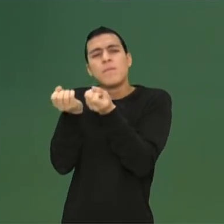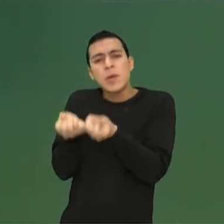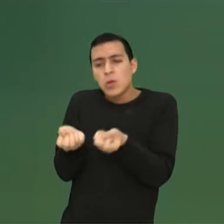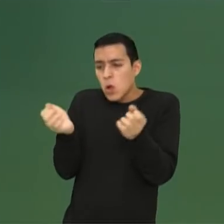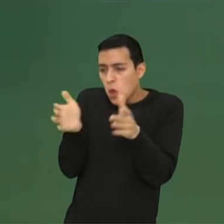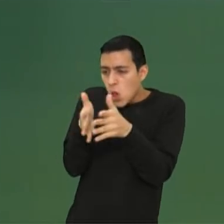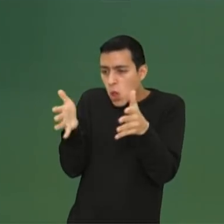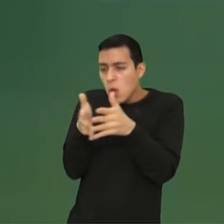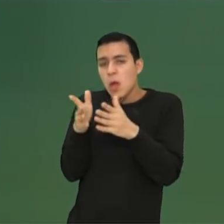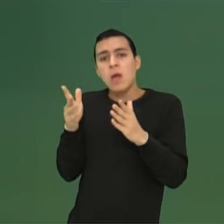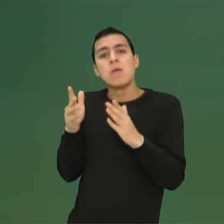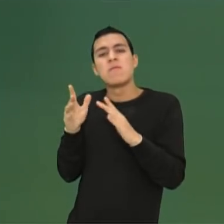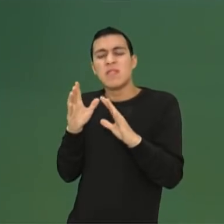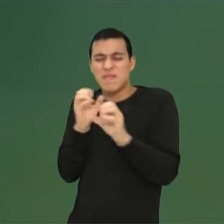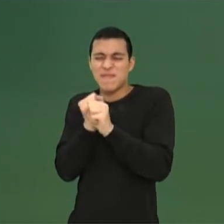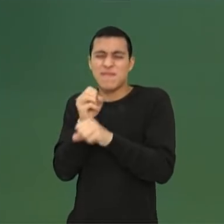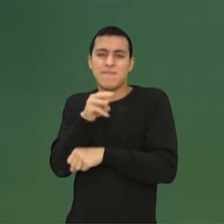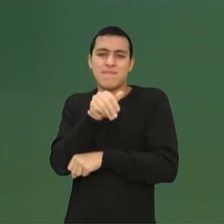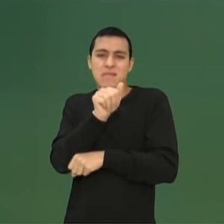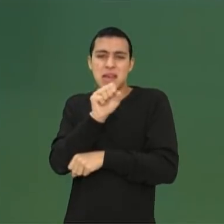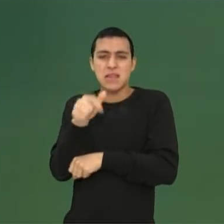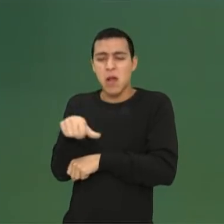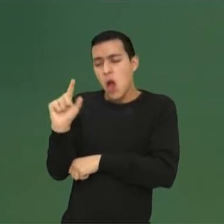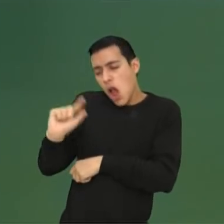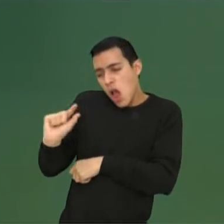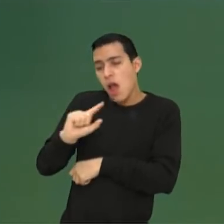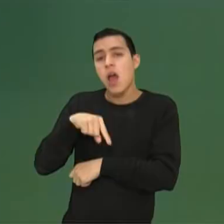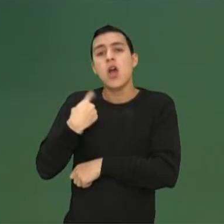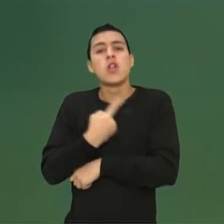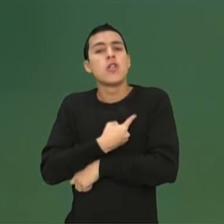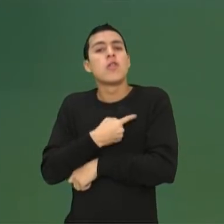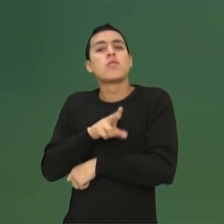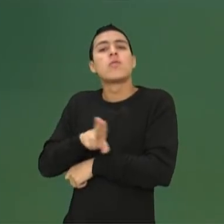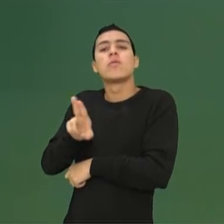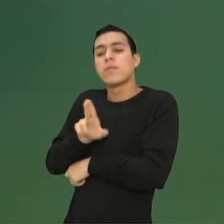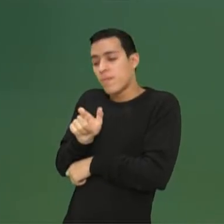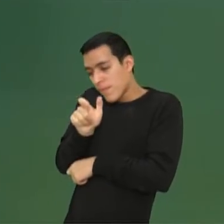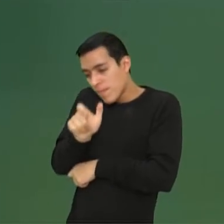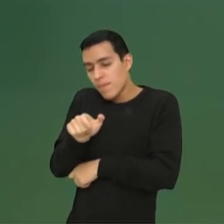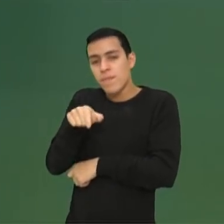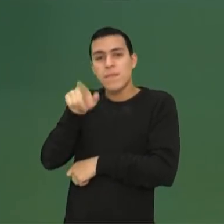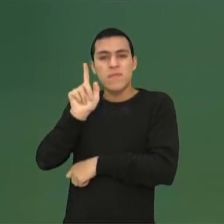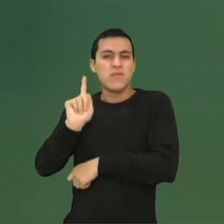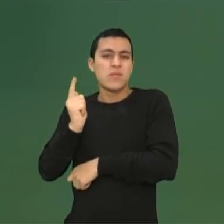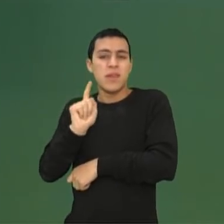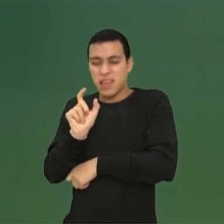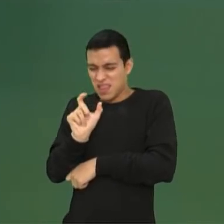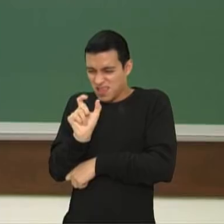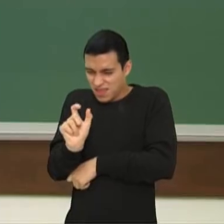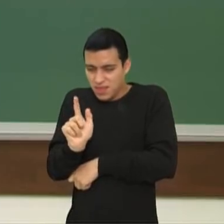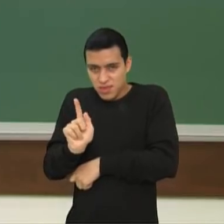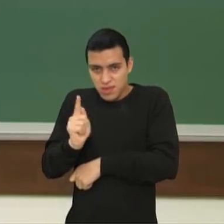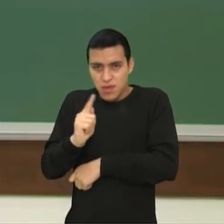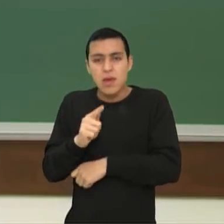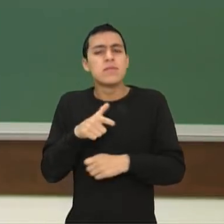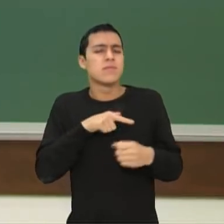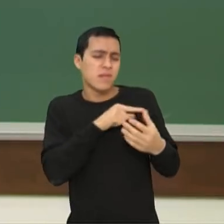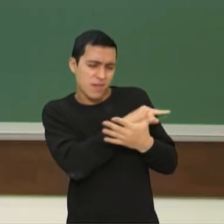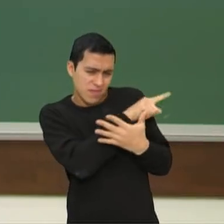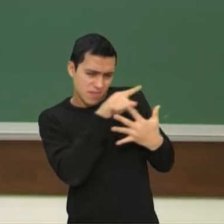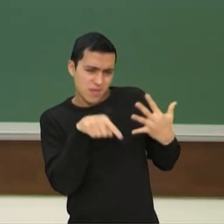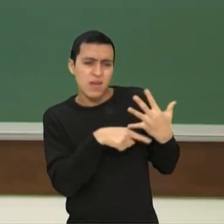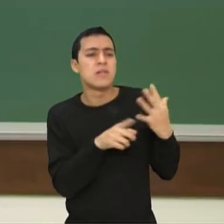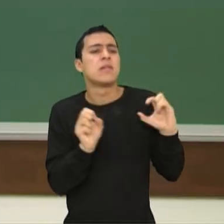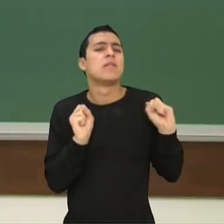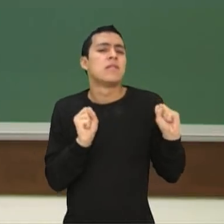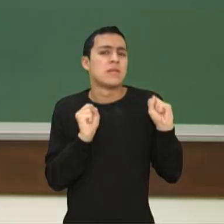pequena quantidade de massa, como eu mostro aqui na tela para vocês, nós utilizamos grama. Claro que eu tenho outras unidades,